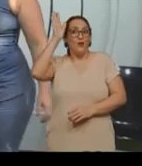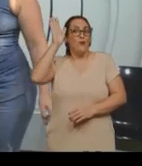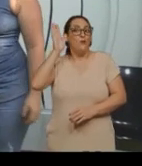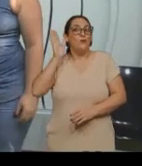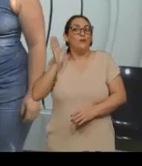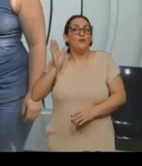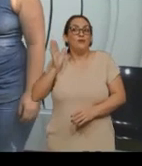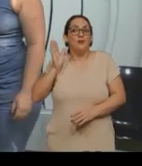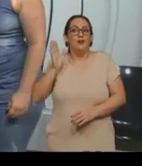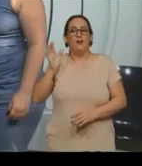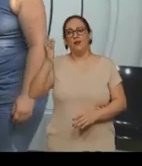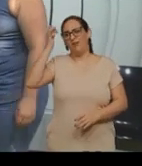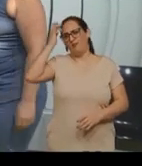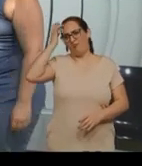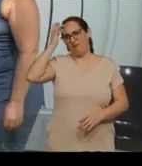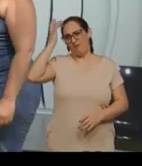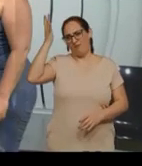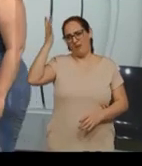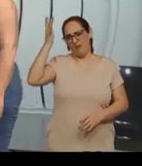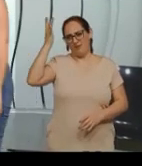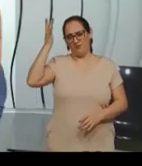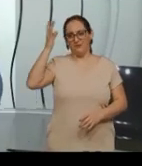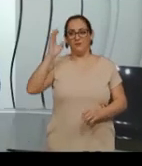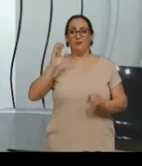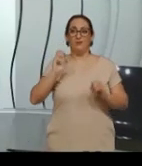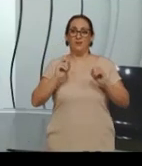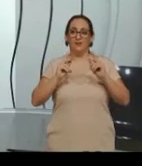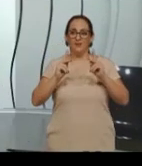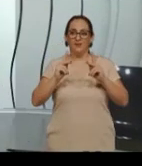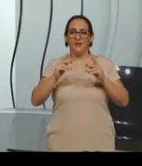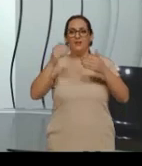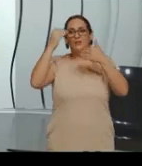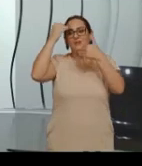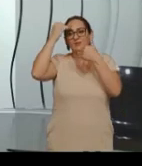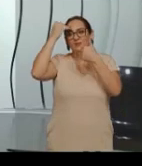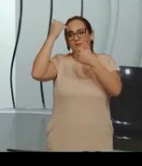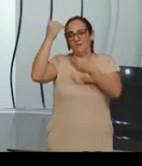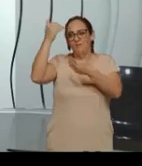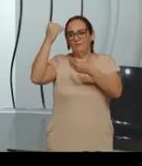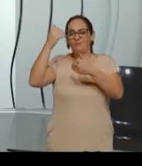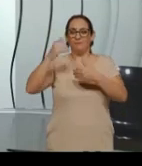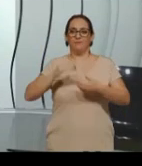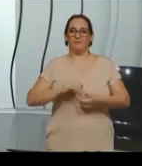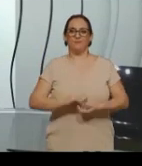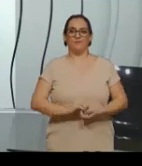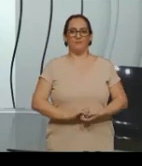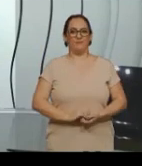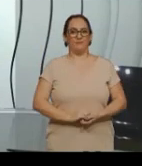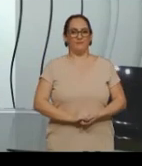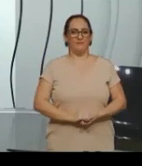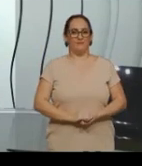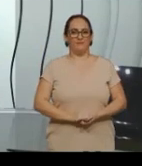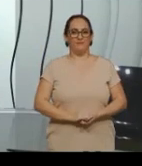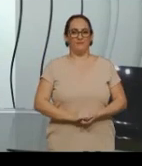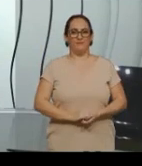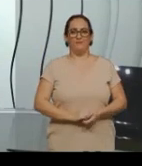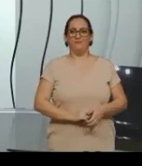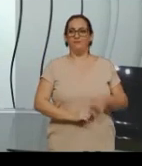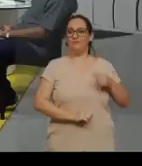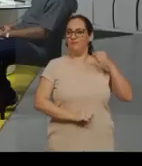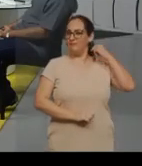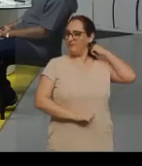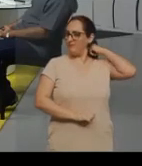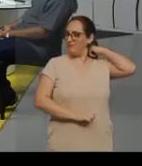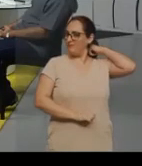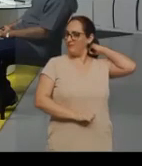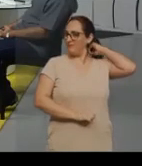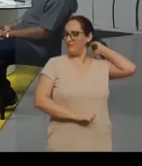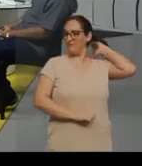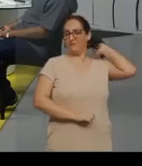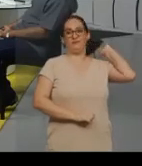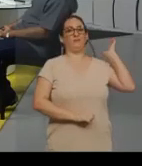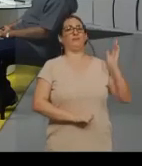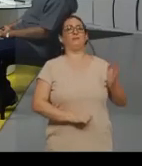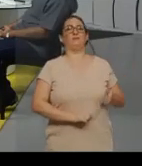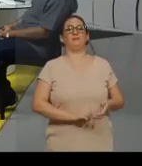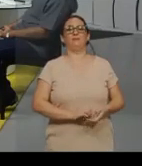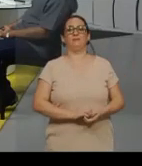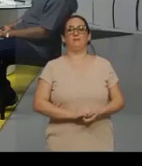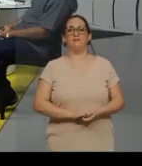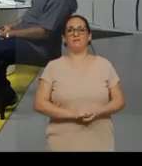bem guardadinho, fica muito mais fácil, tá bom? Muito obrigada. Obrigada, professora. Como é que pega tudo? Pode deixar que eu